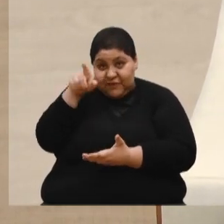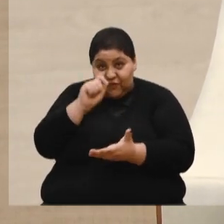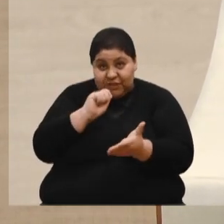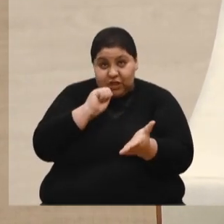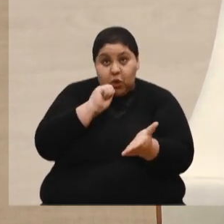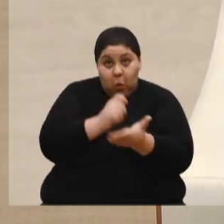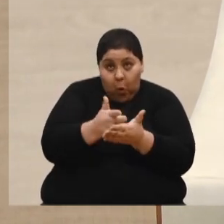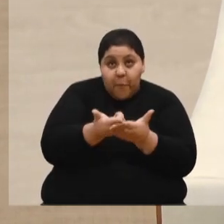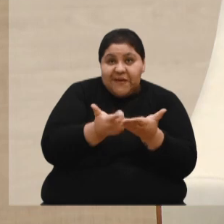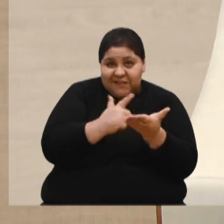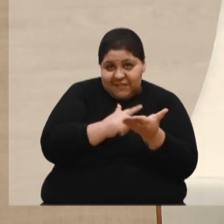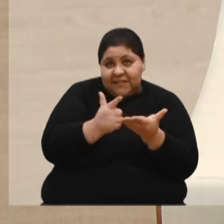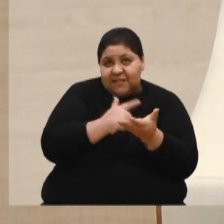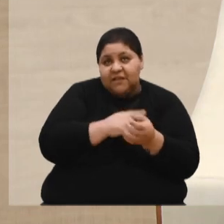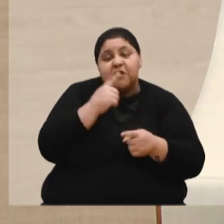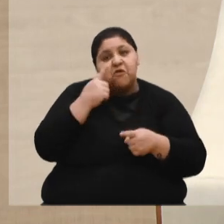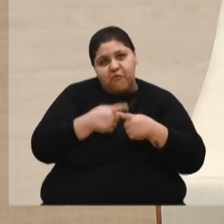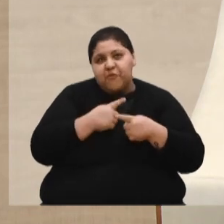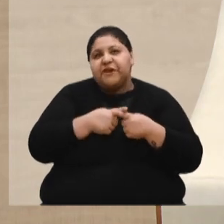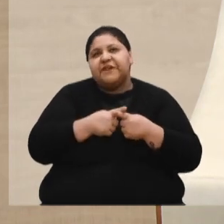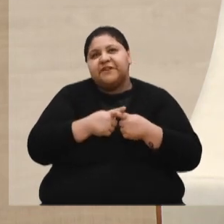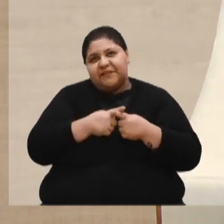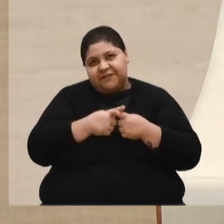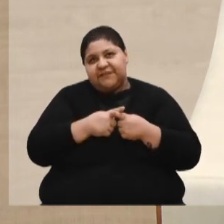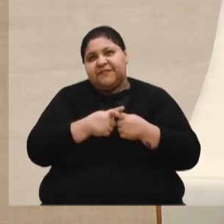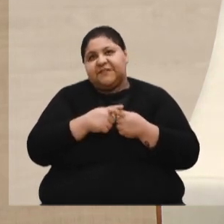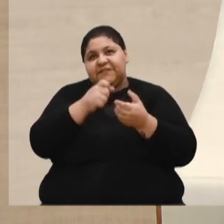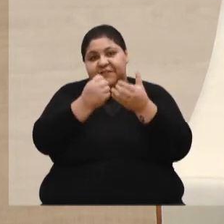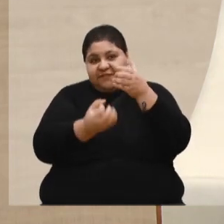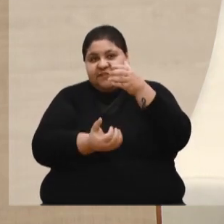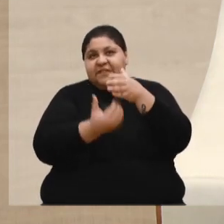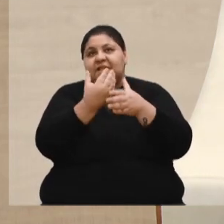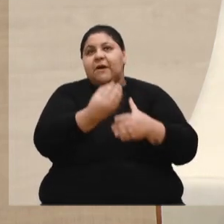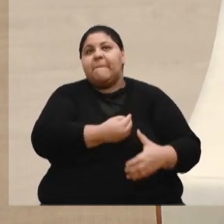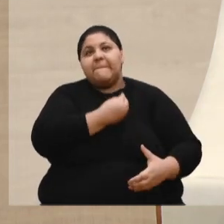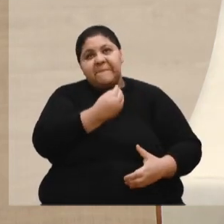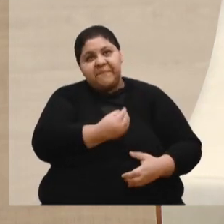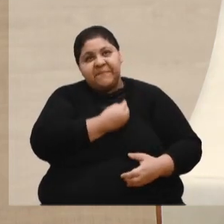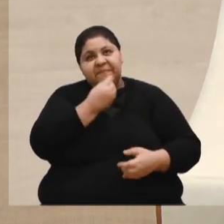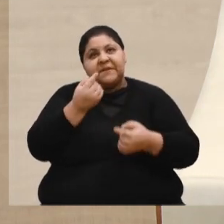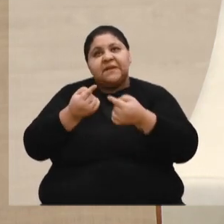você adquira, né, o livro, porque é assim que o autor também